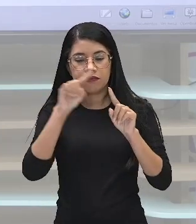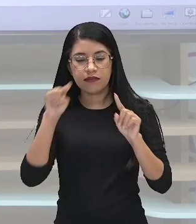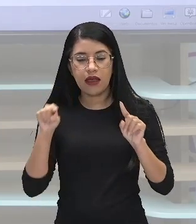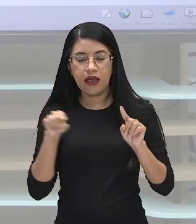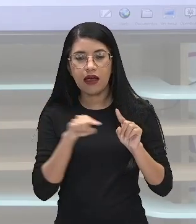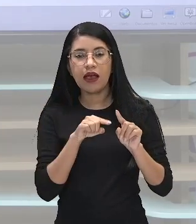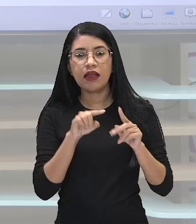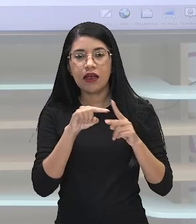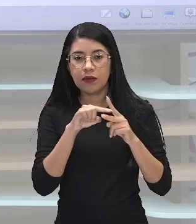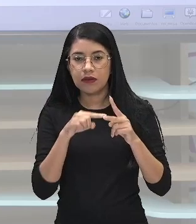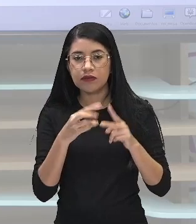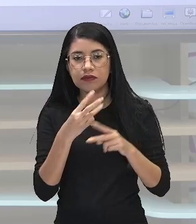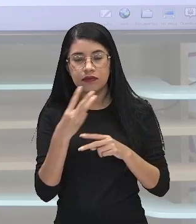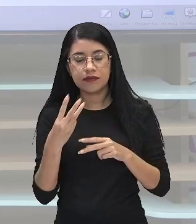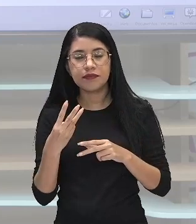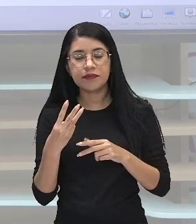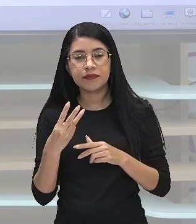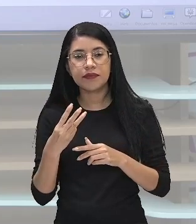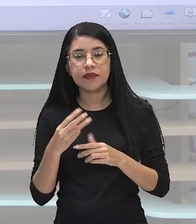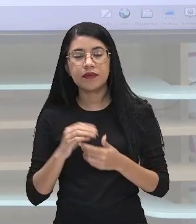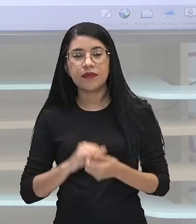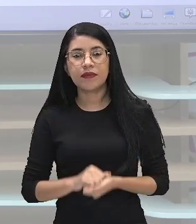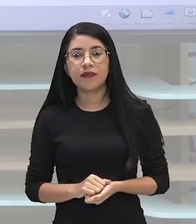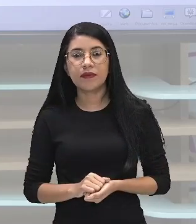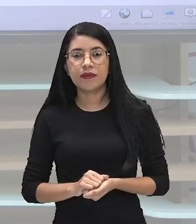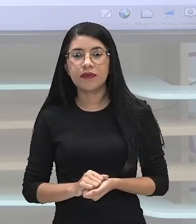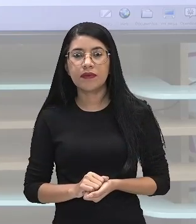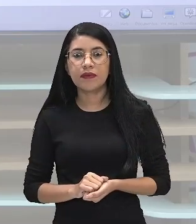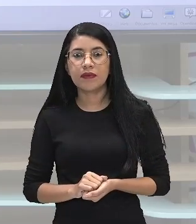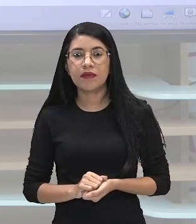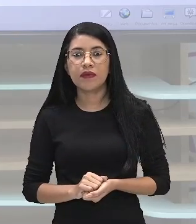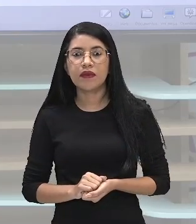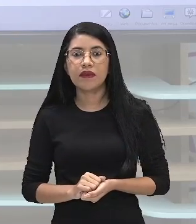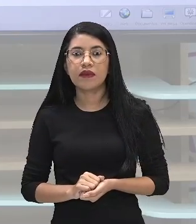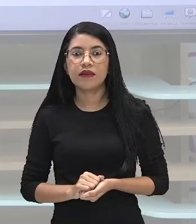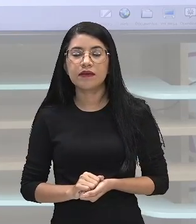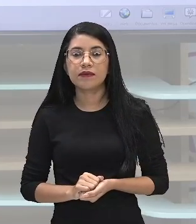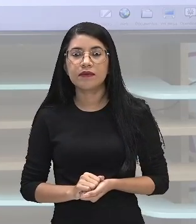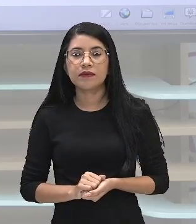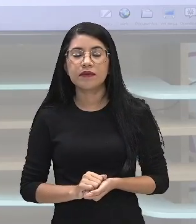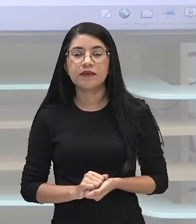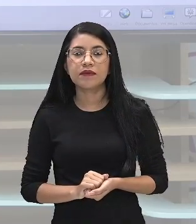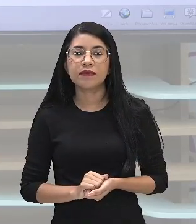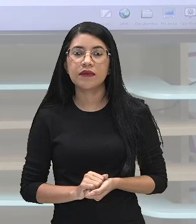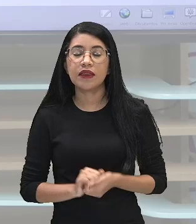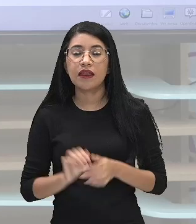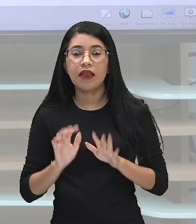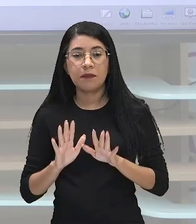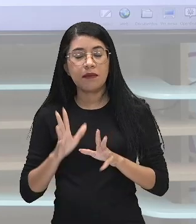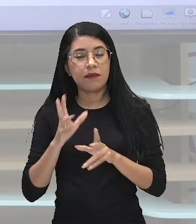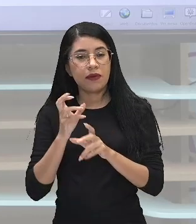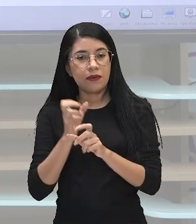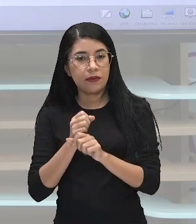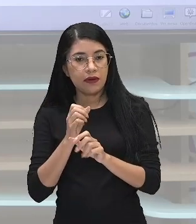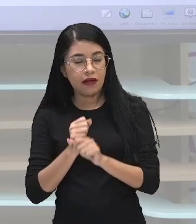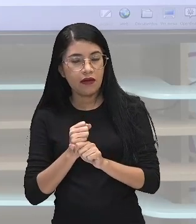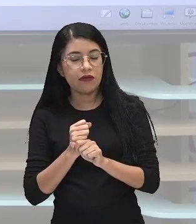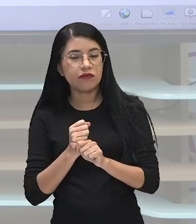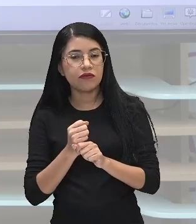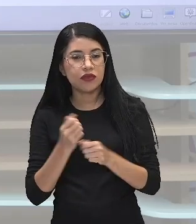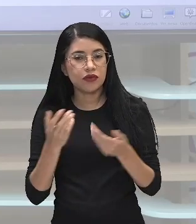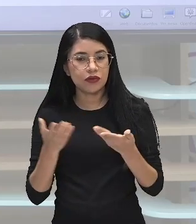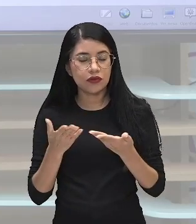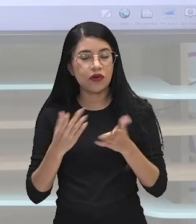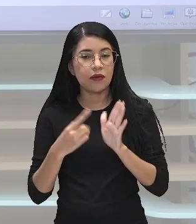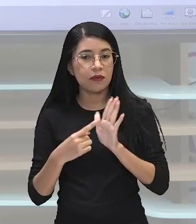ângulos, tá? Mas nos problemas que nós iremos resolver, será dado apenas um